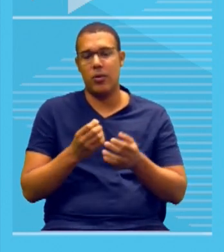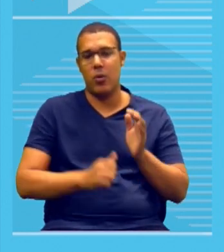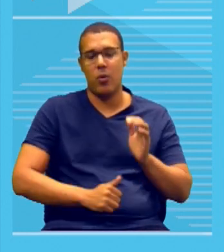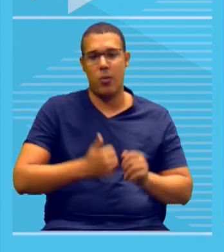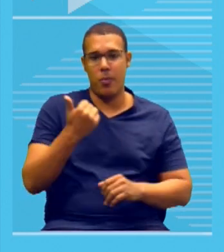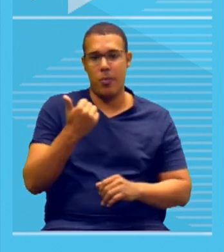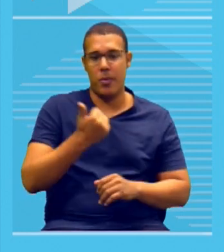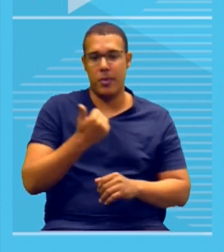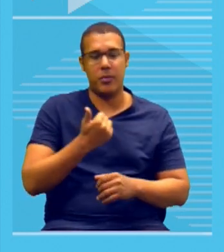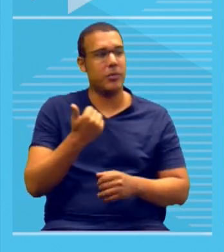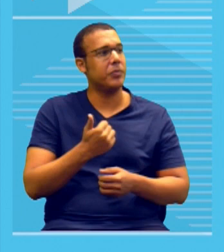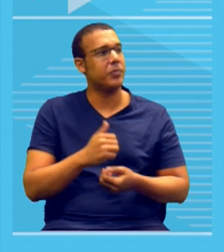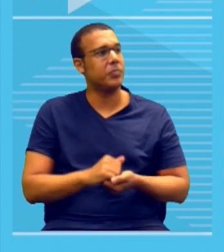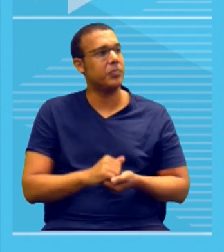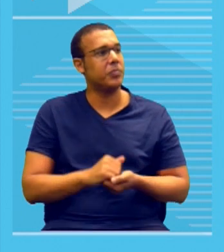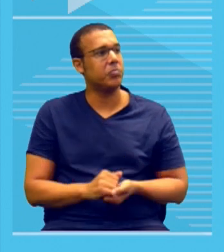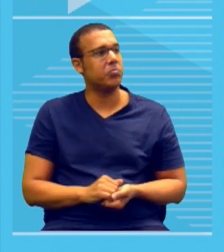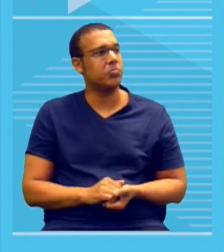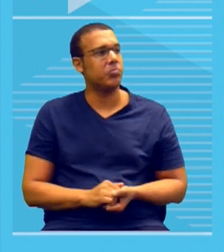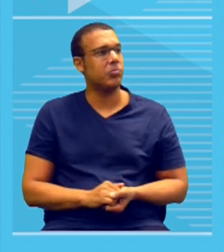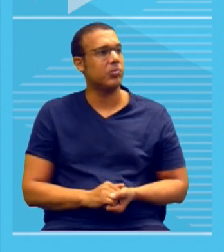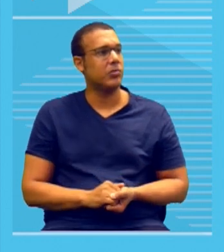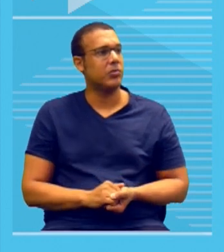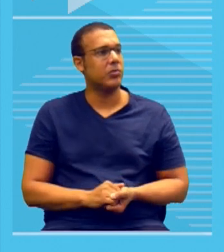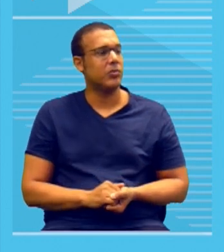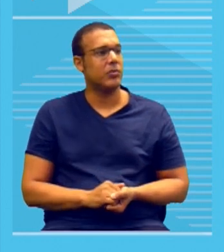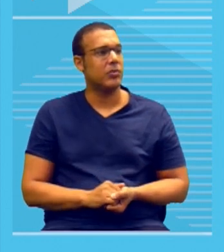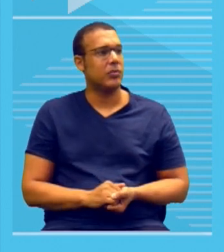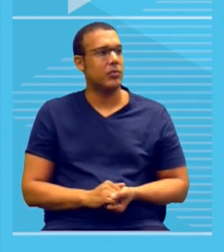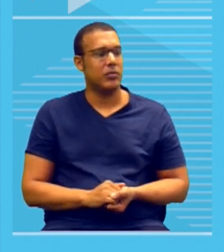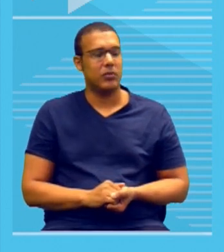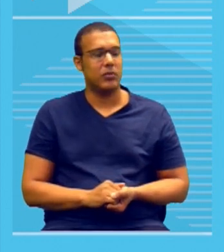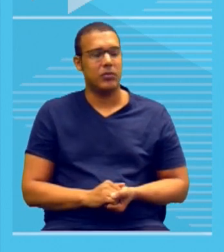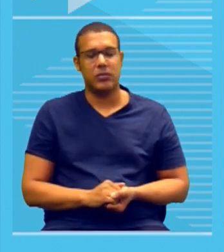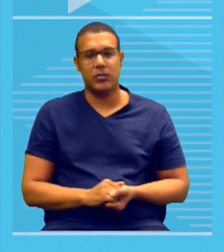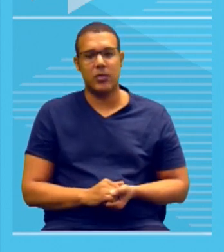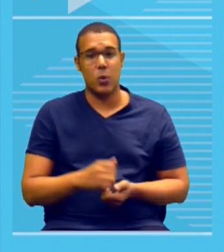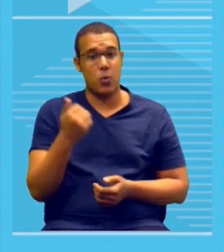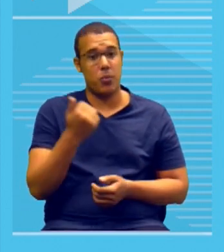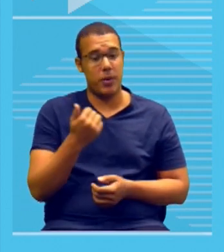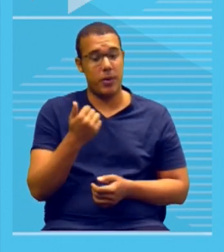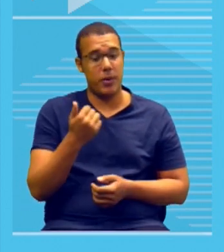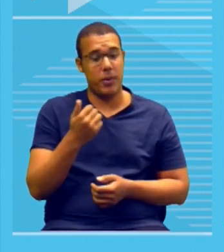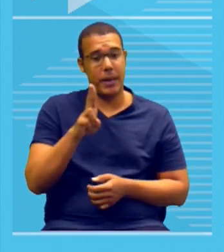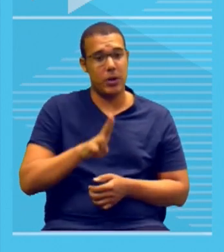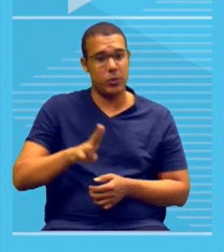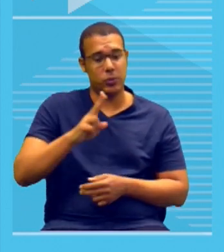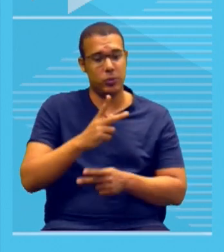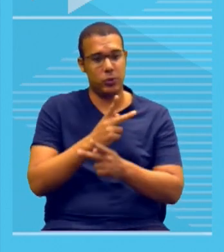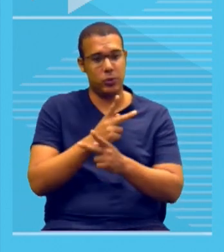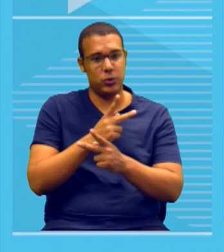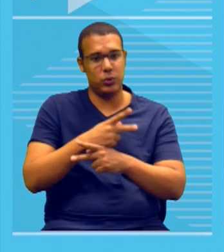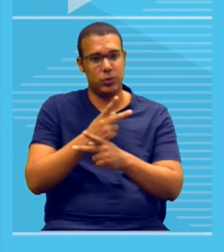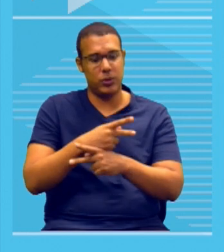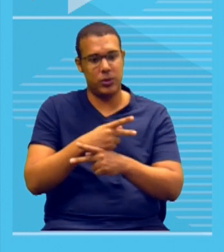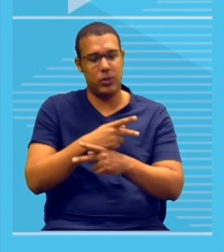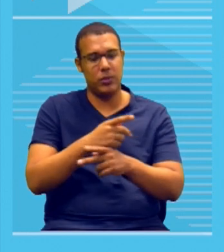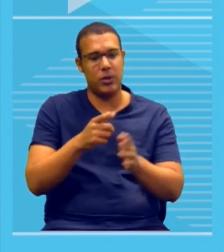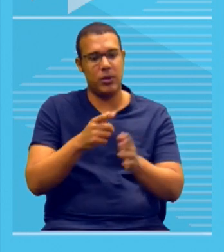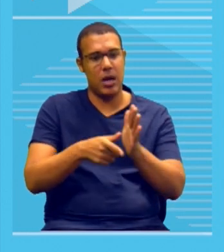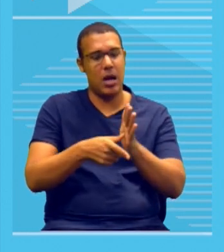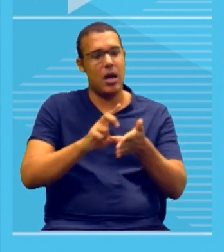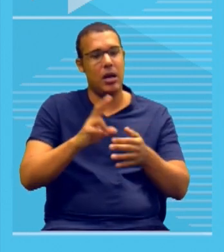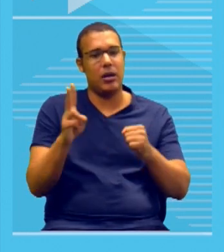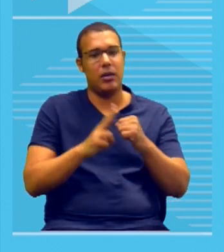fator o primeiro fator para a utilização do pronome oblíquo antes do